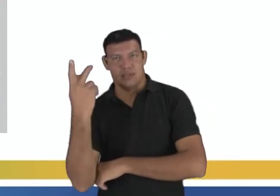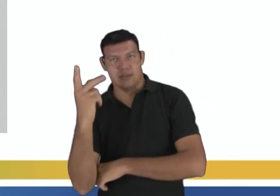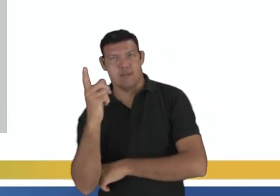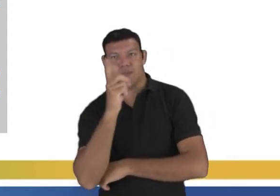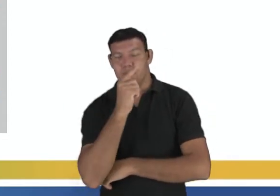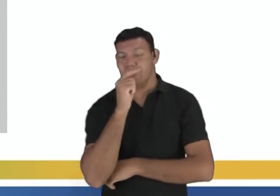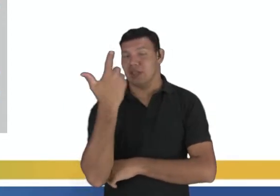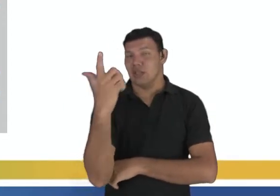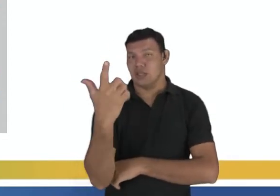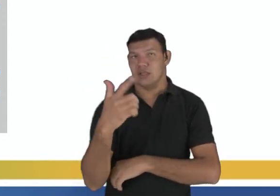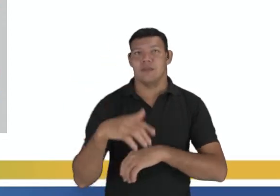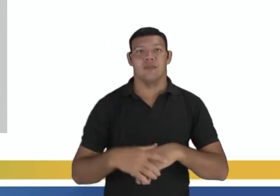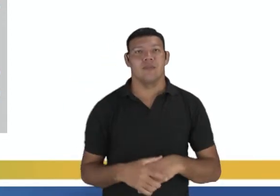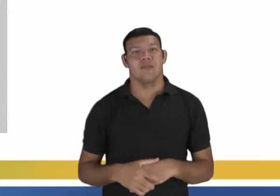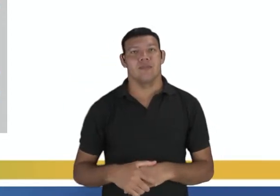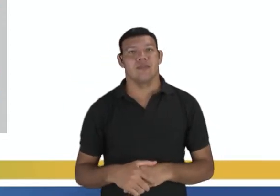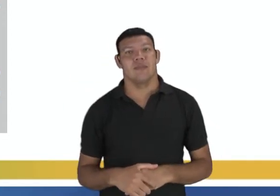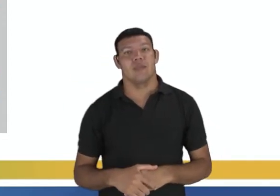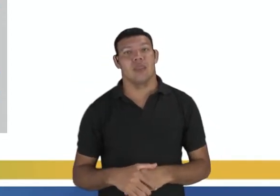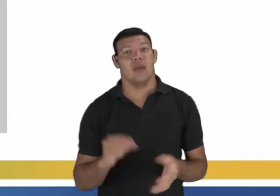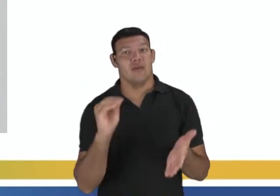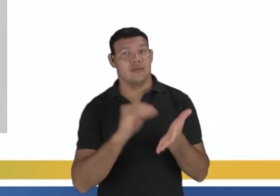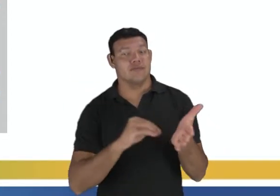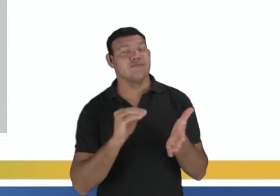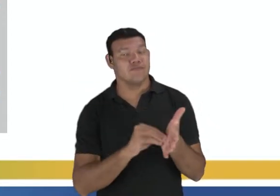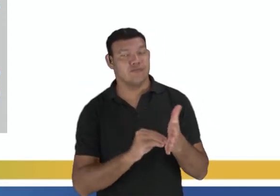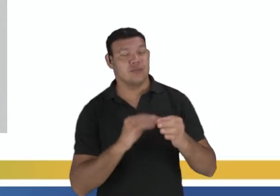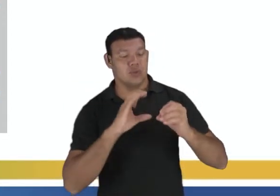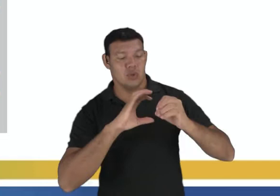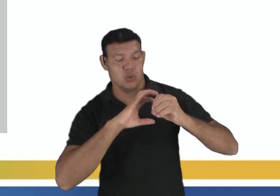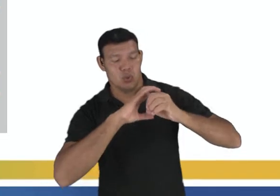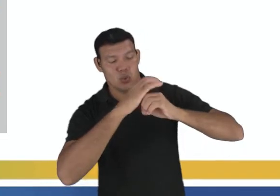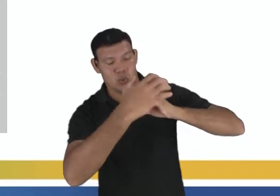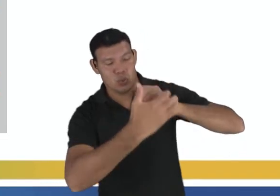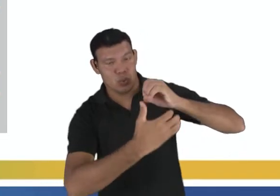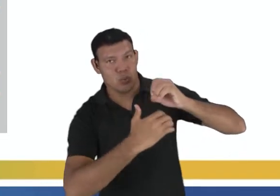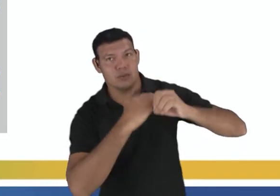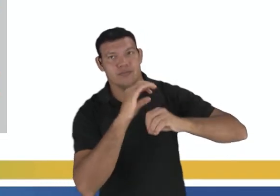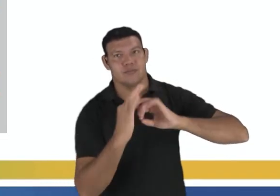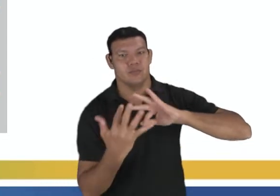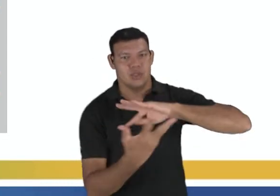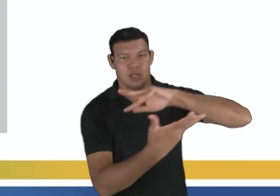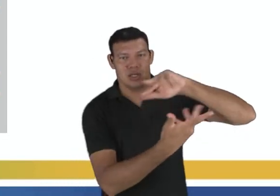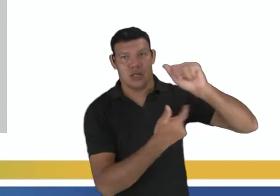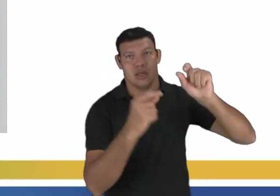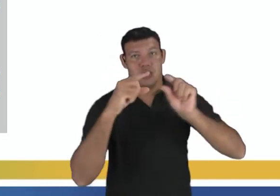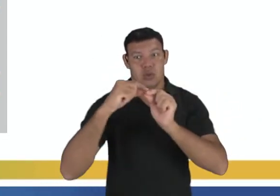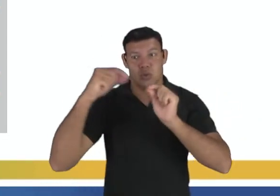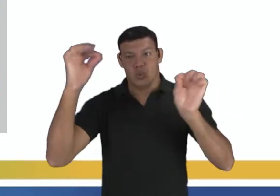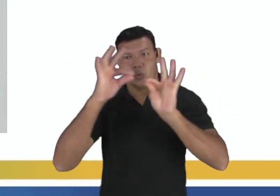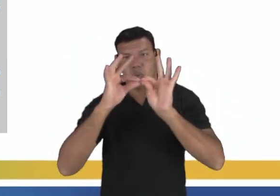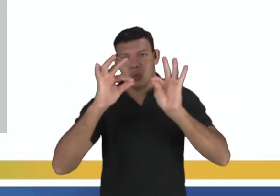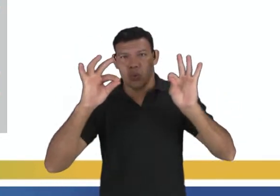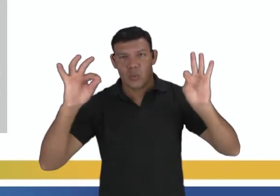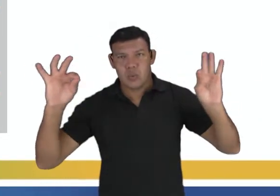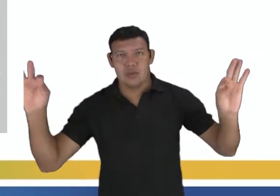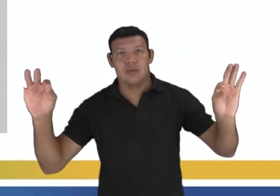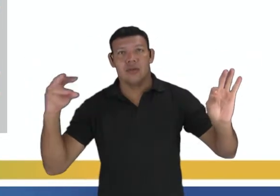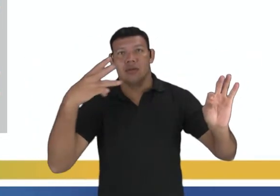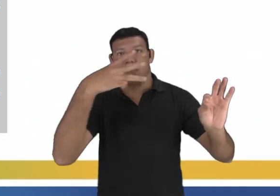água, tá? Também, em parte, pela essa ausência de atmosfera, tá? Terra e Lua estão distantes cerca